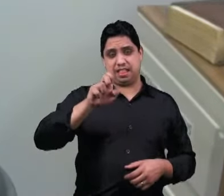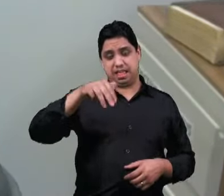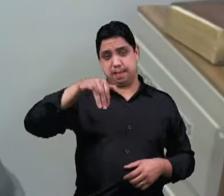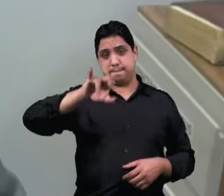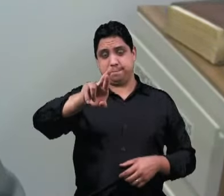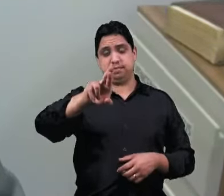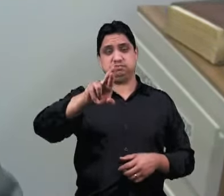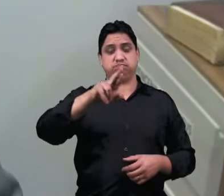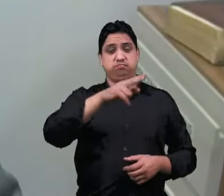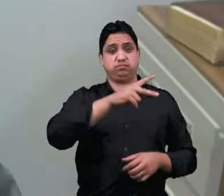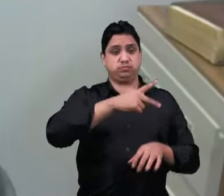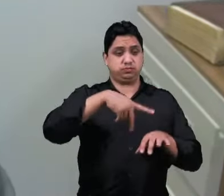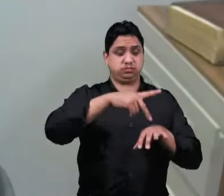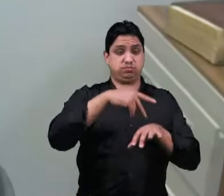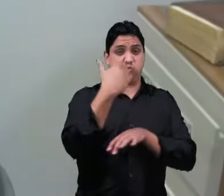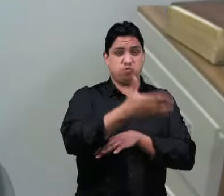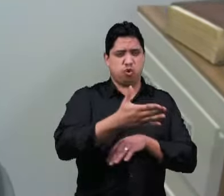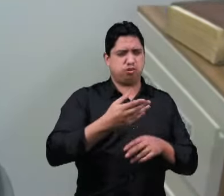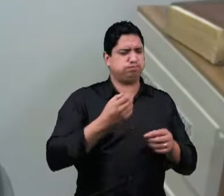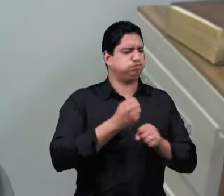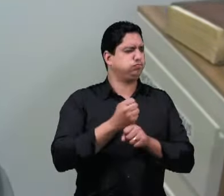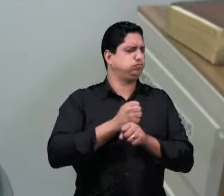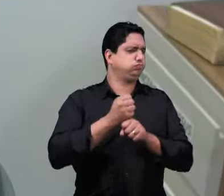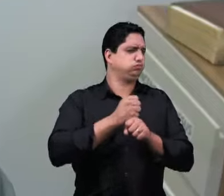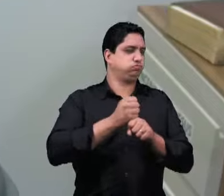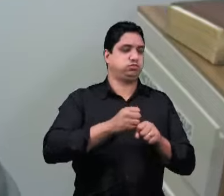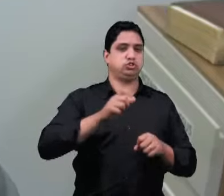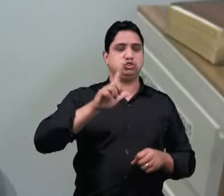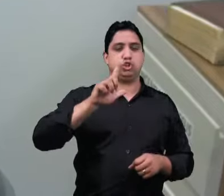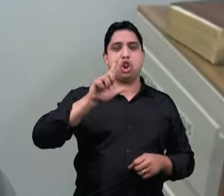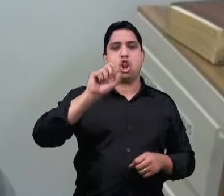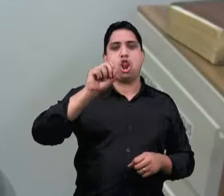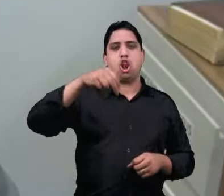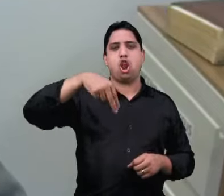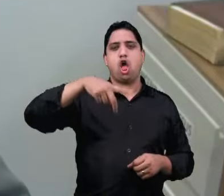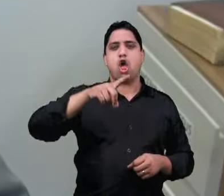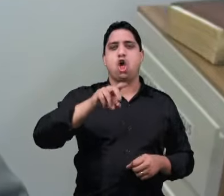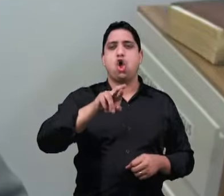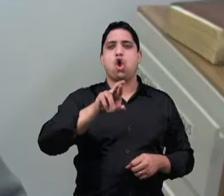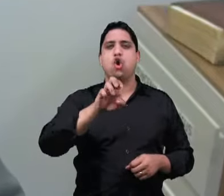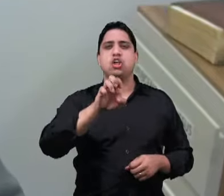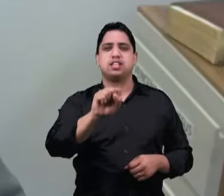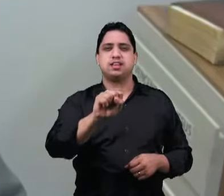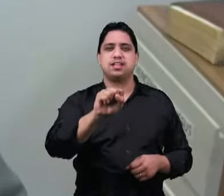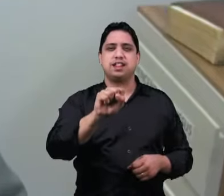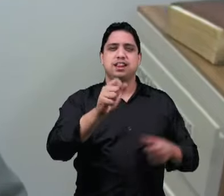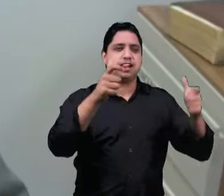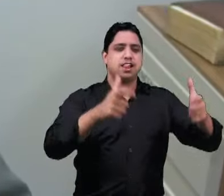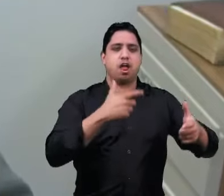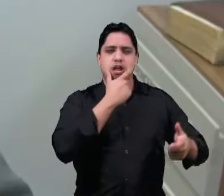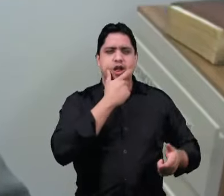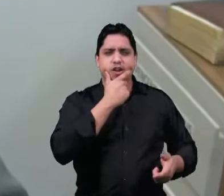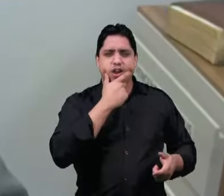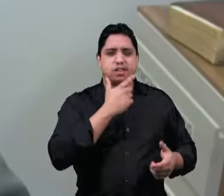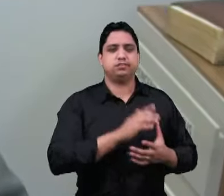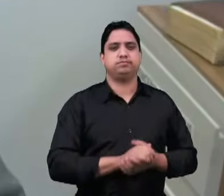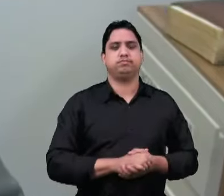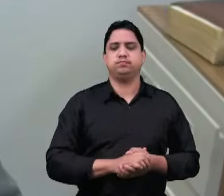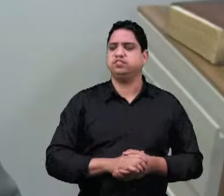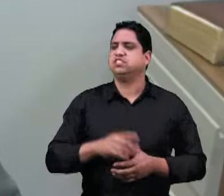há muitos anos, está em Londres. E, pastor, voltando um pouquinho ainda na sua conversão, o senhor se converteu